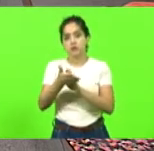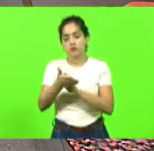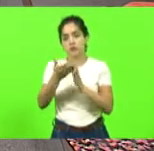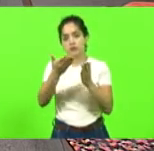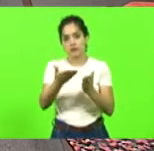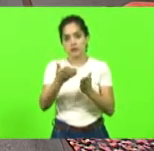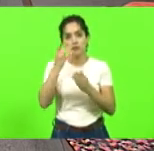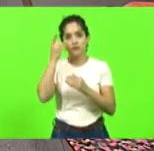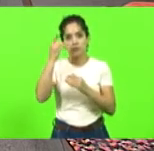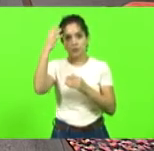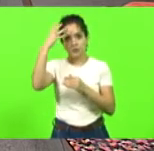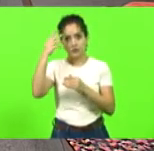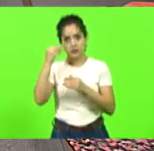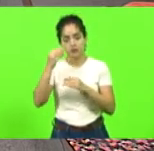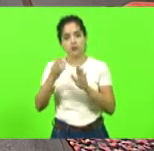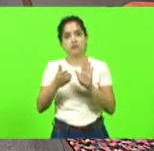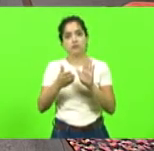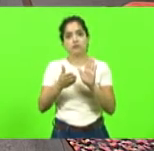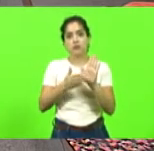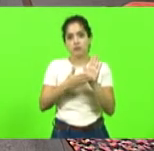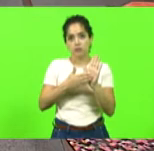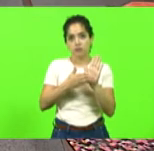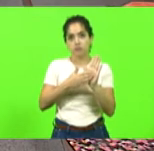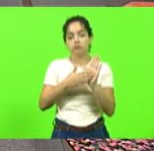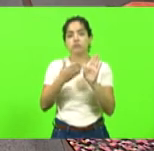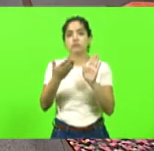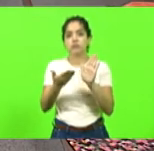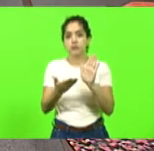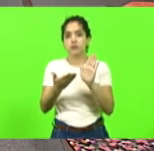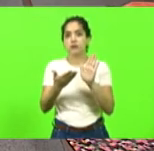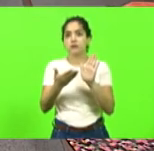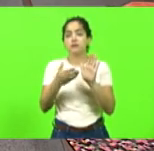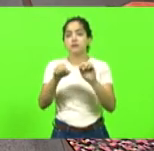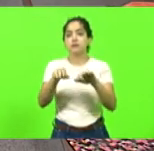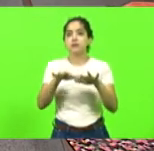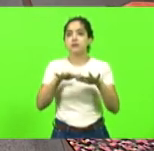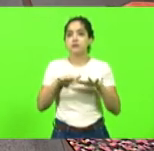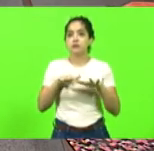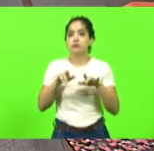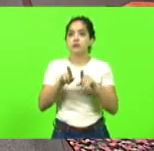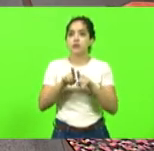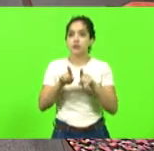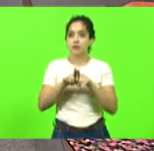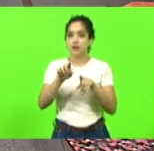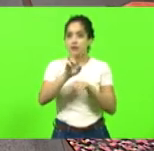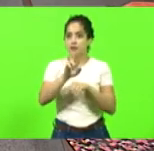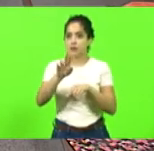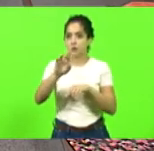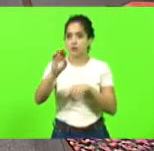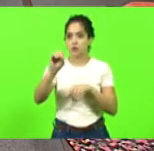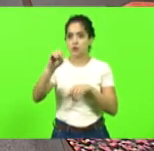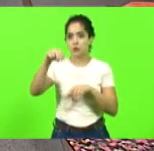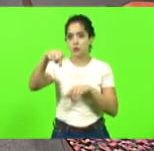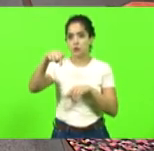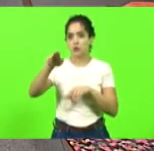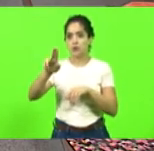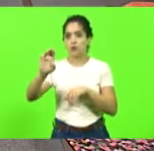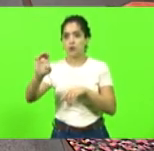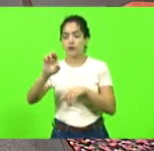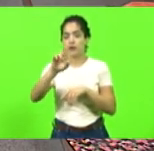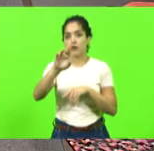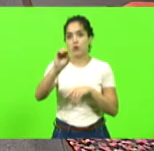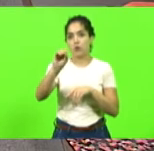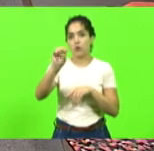Carminati, proponente desta sessão. Em nome do Roque, da Rosilene, todos os